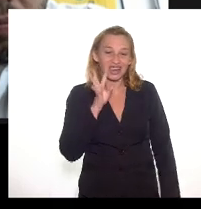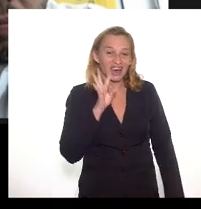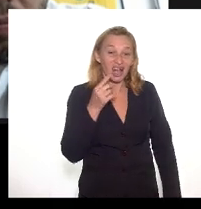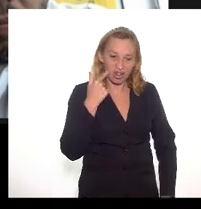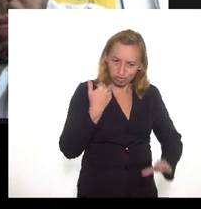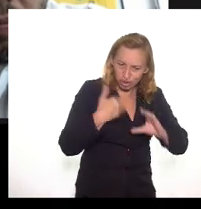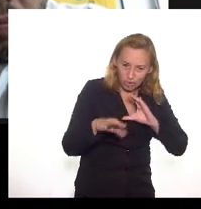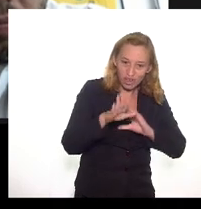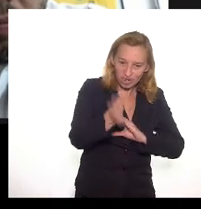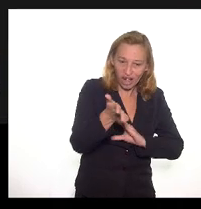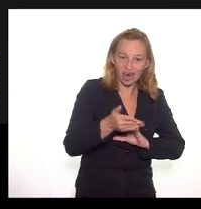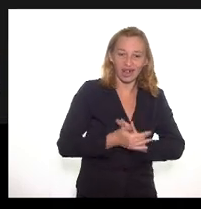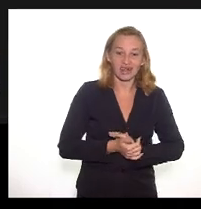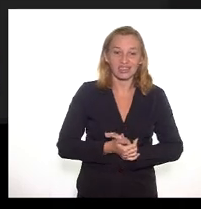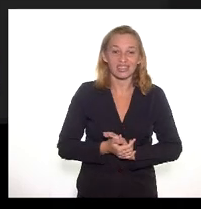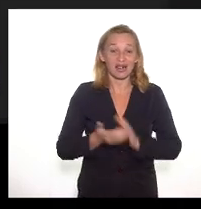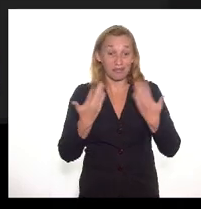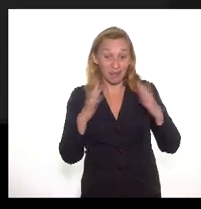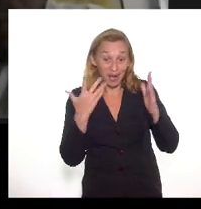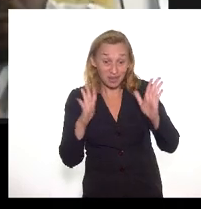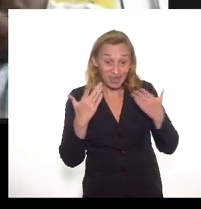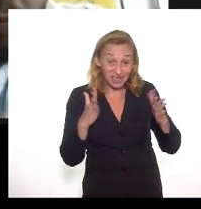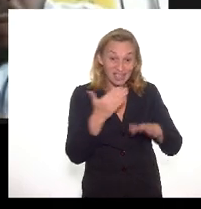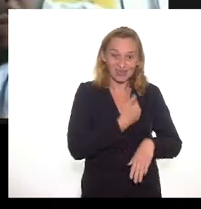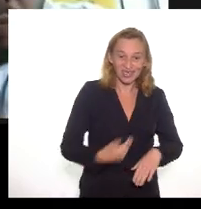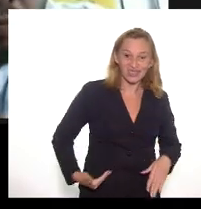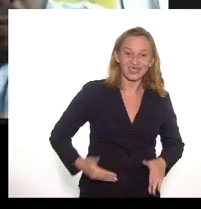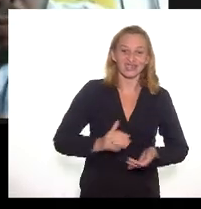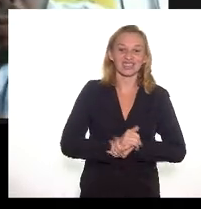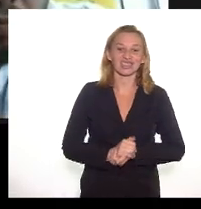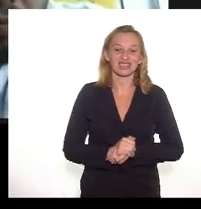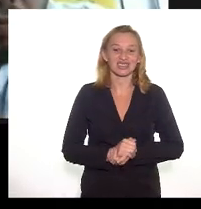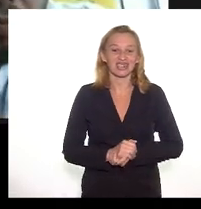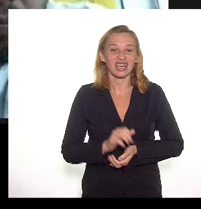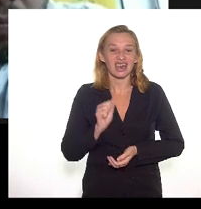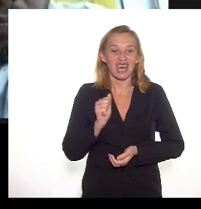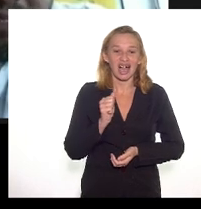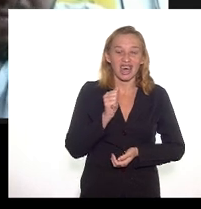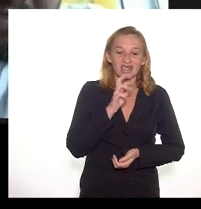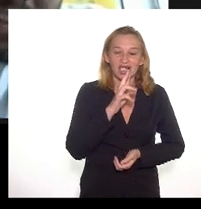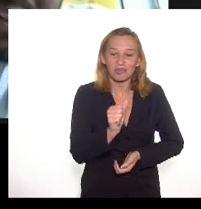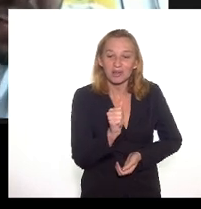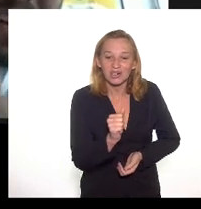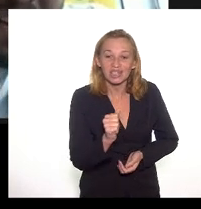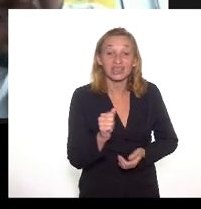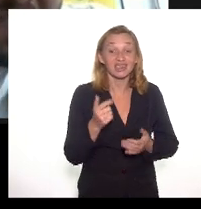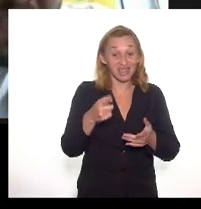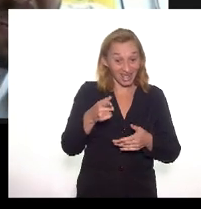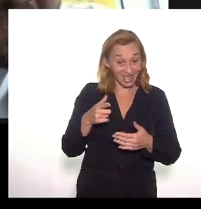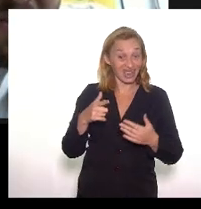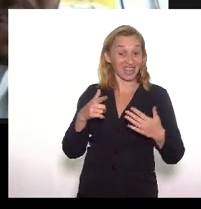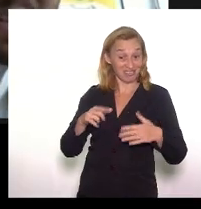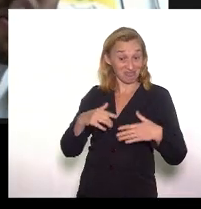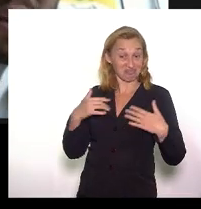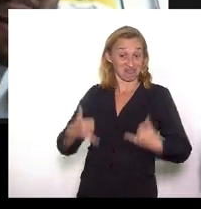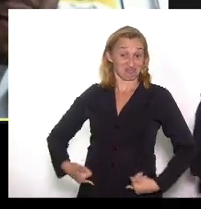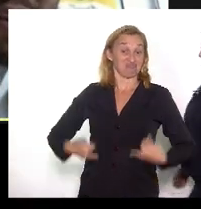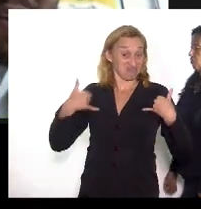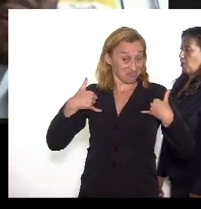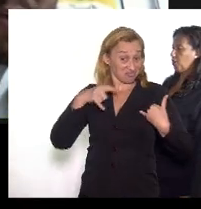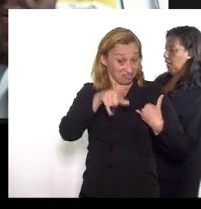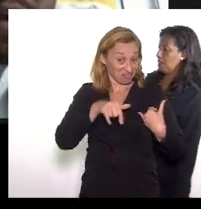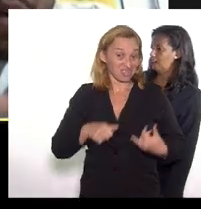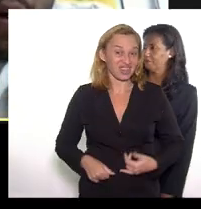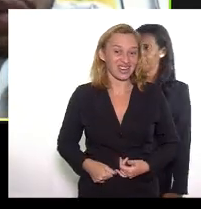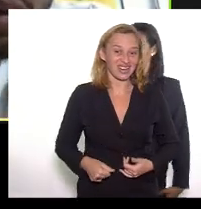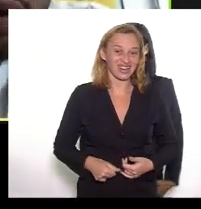mandei já. Prestígio, hein, Mick, no governo, hein? Né, Amorim? Eu o já. Está com prestígio. Eu já agradeci